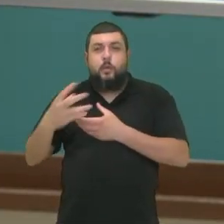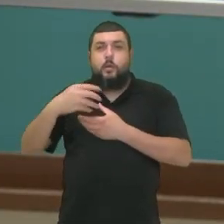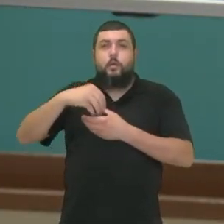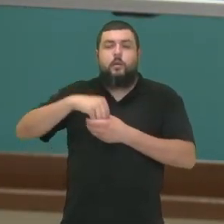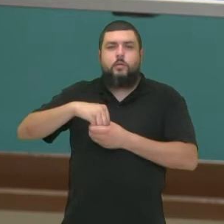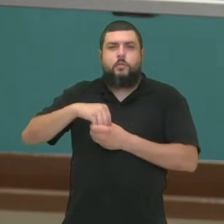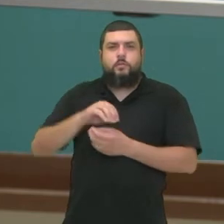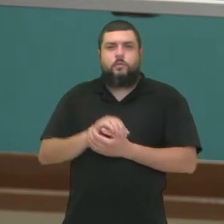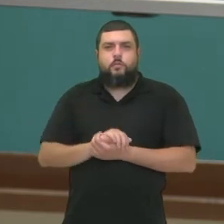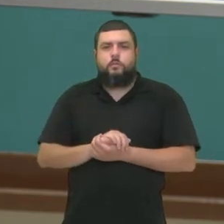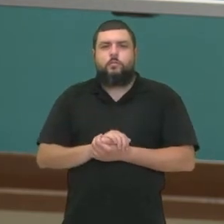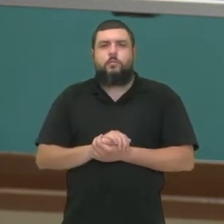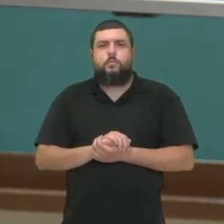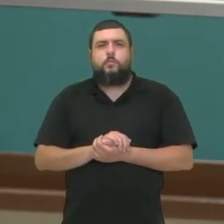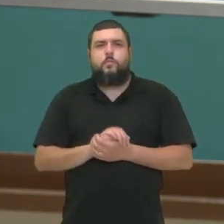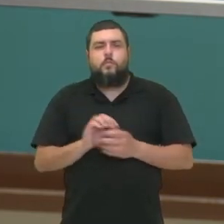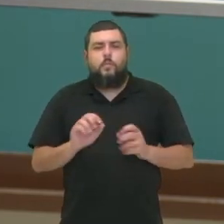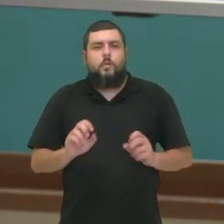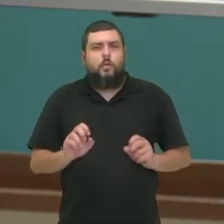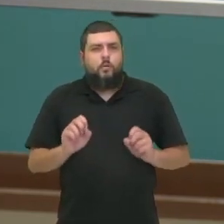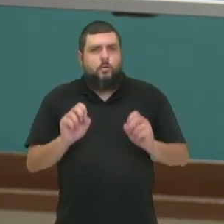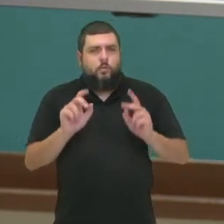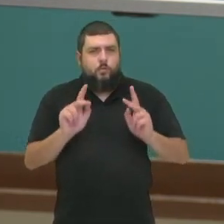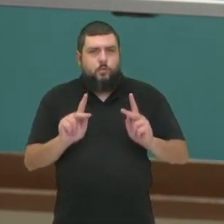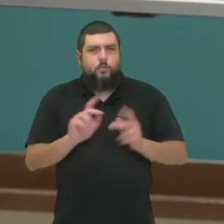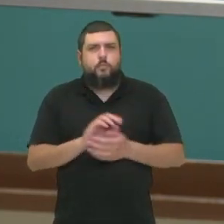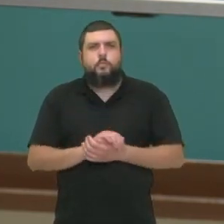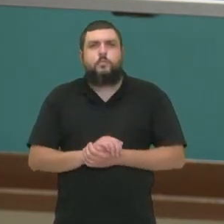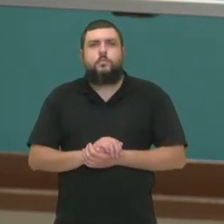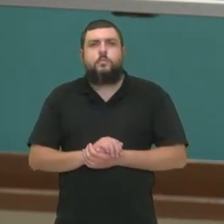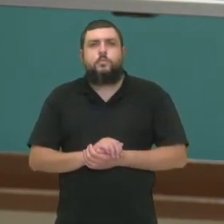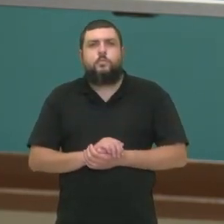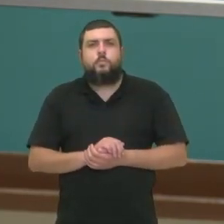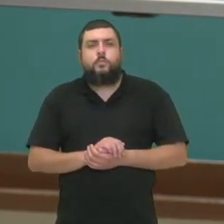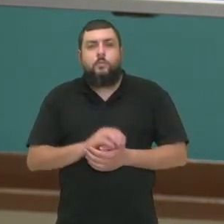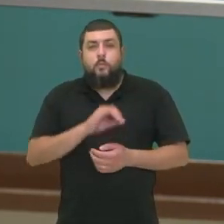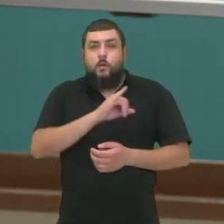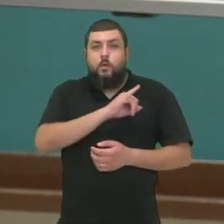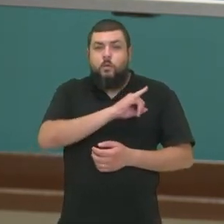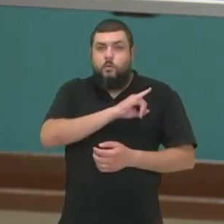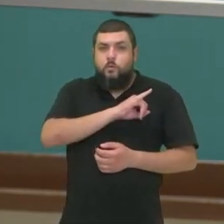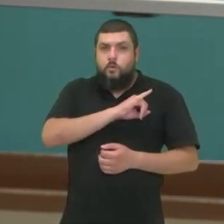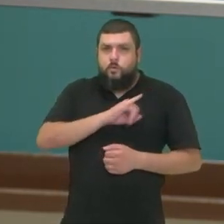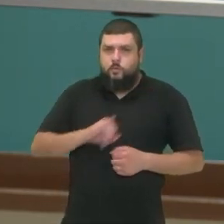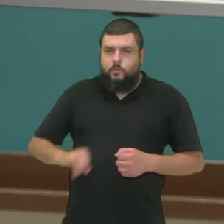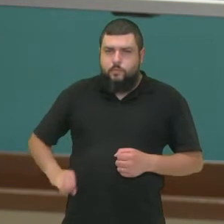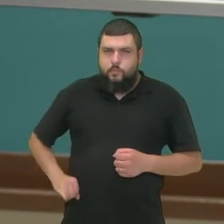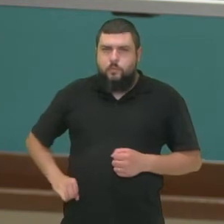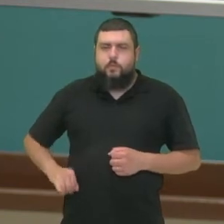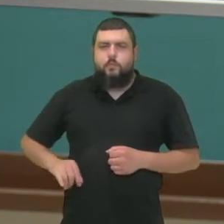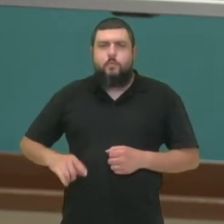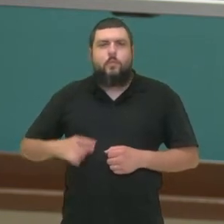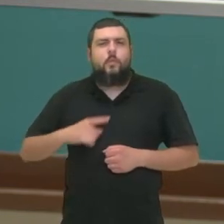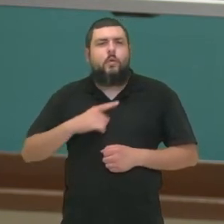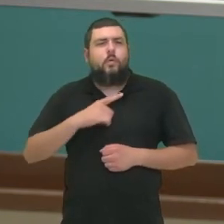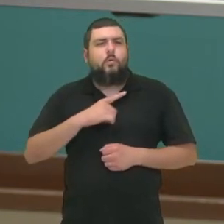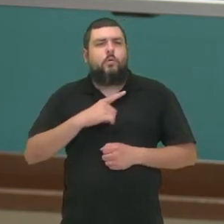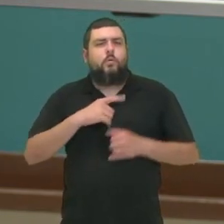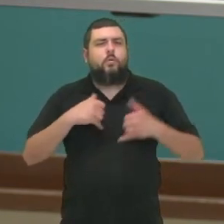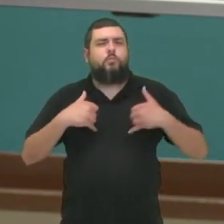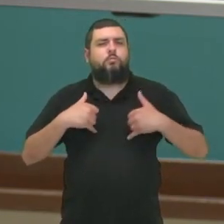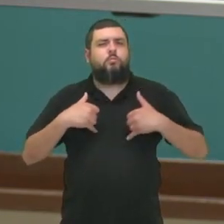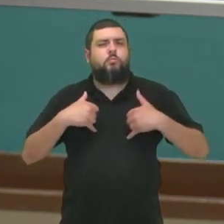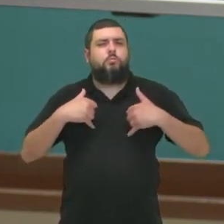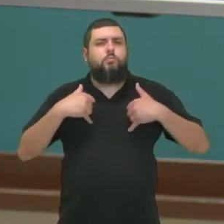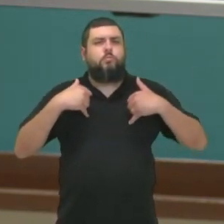O imperador fazia uma espécie de divinização. Desde o primeiro já teve isso. Nem todos